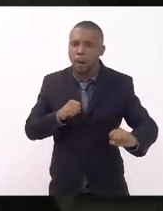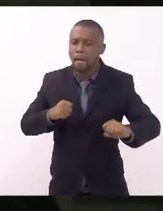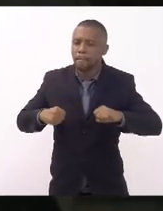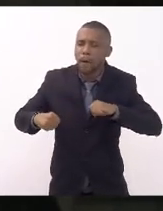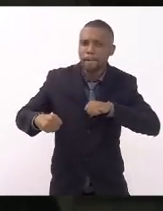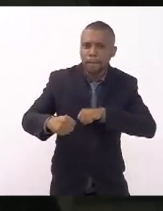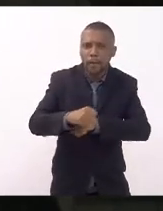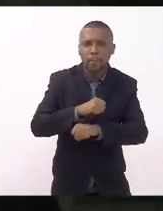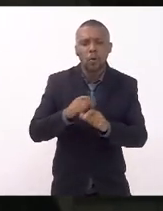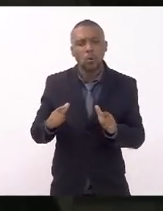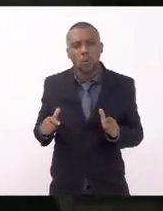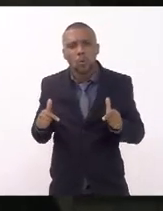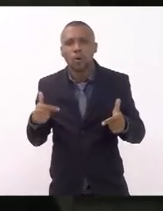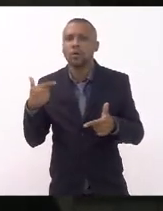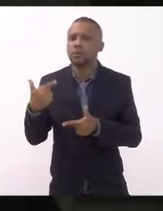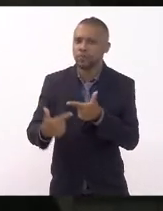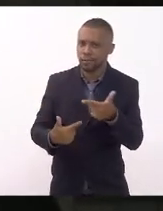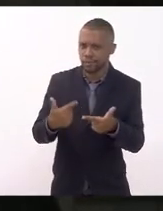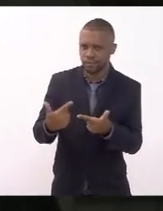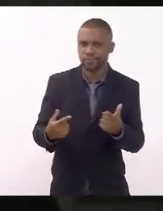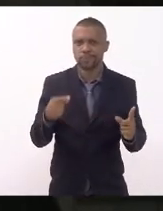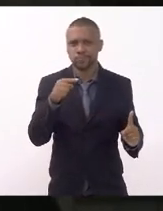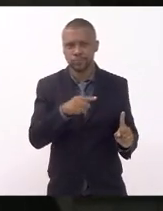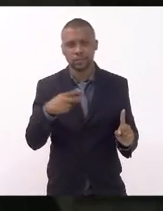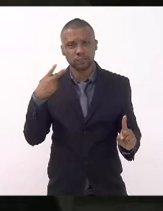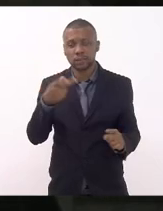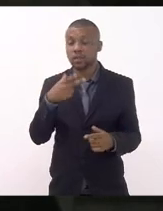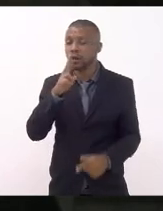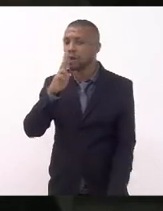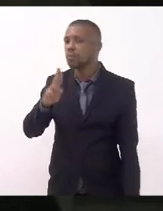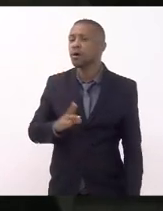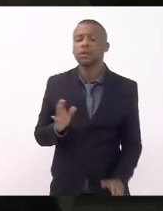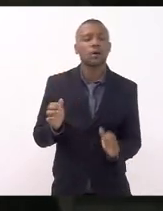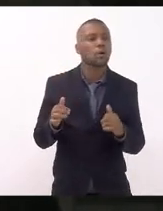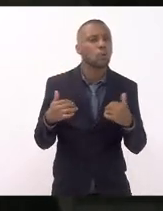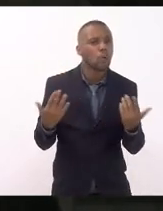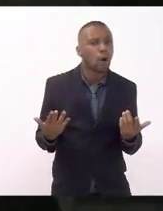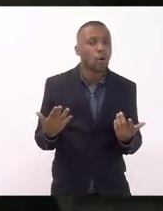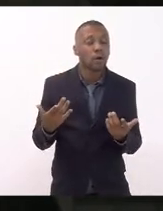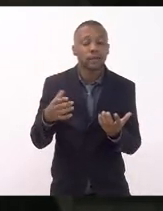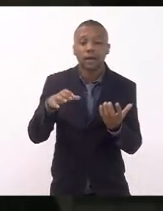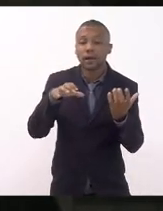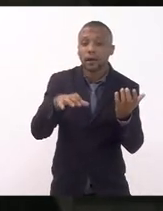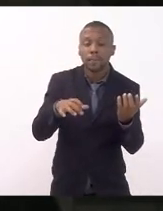atuação da vereadora Cris Gêmeas. E qual foi a resposta da Câmara